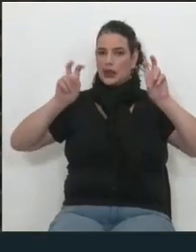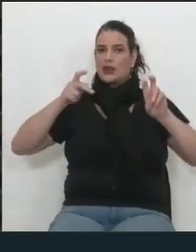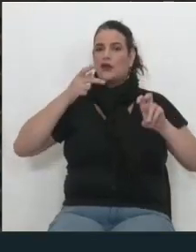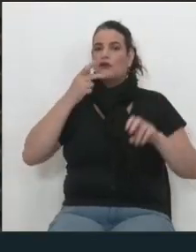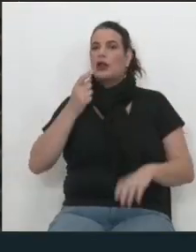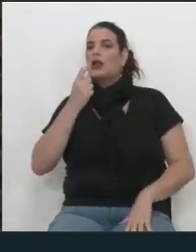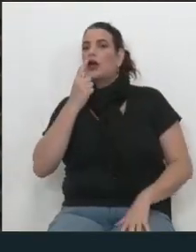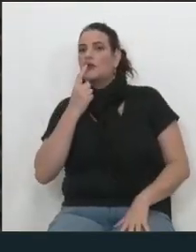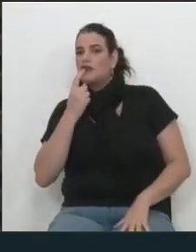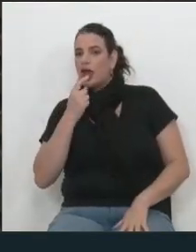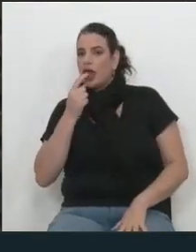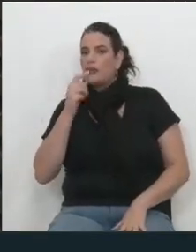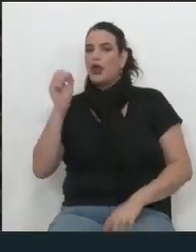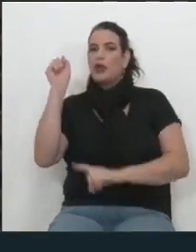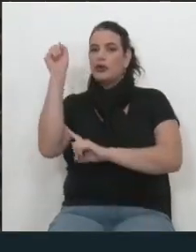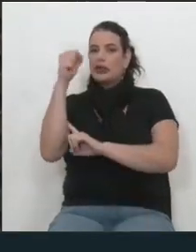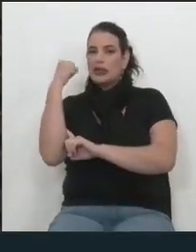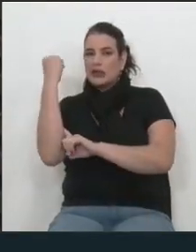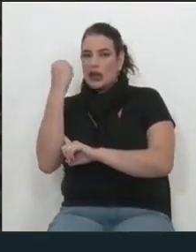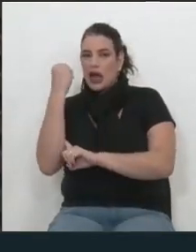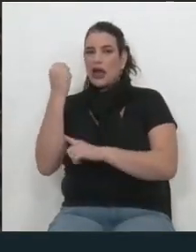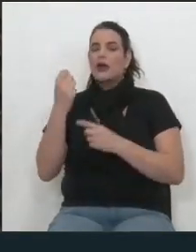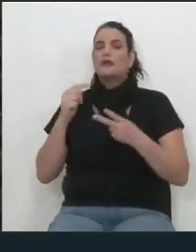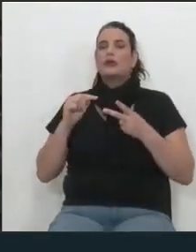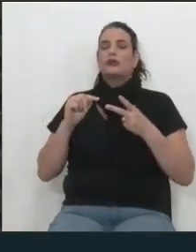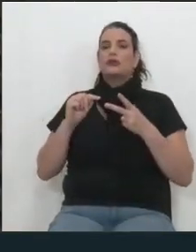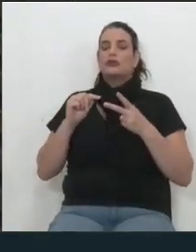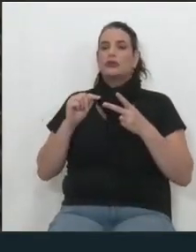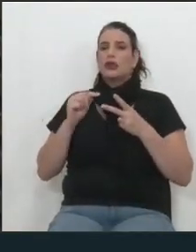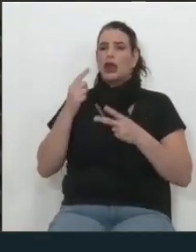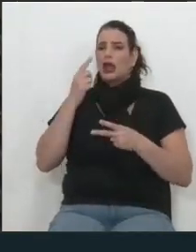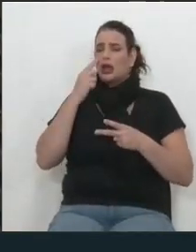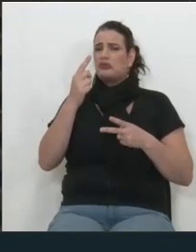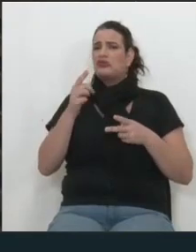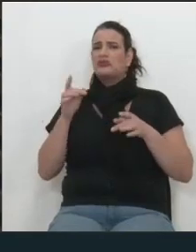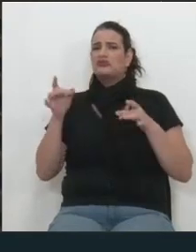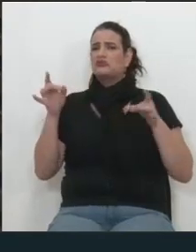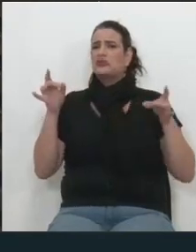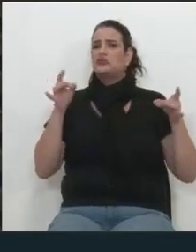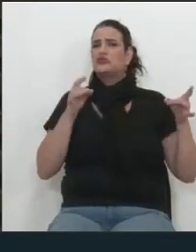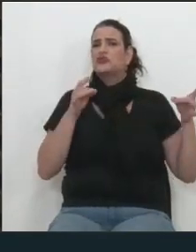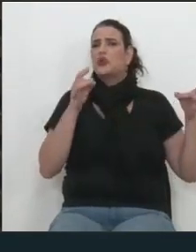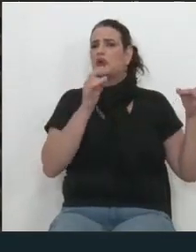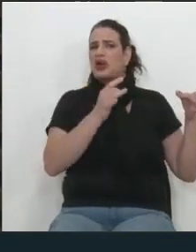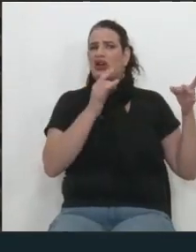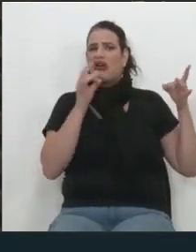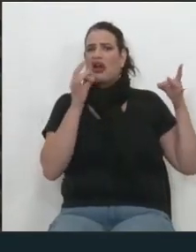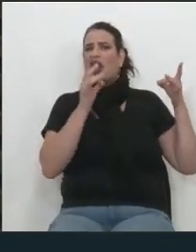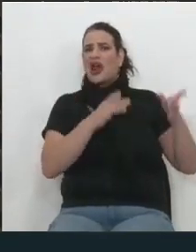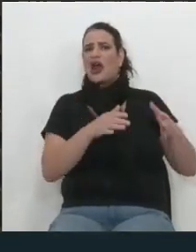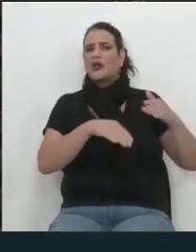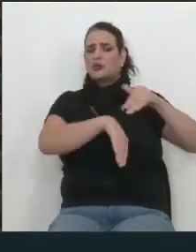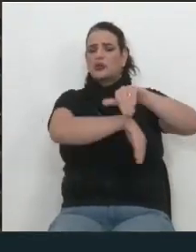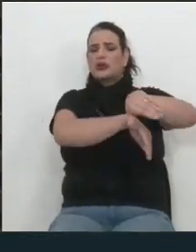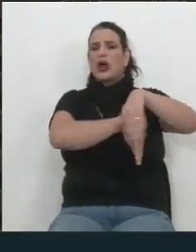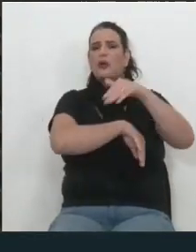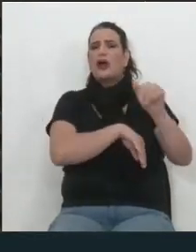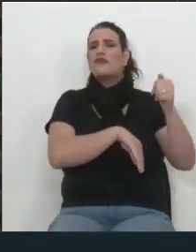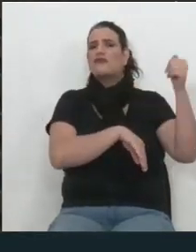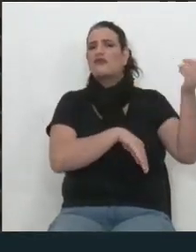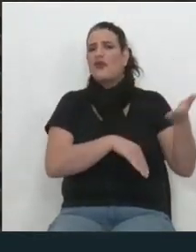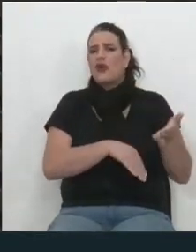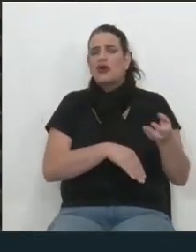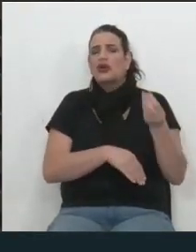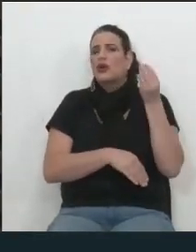vermelho, casos mais graves. Eu vi jogado a situação do lado de fora, gente. Onde já se viu